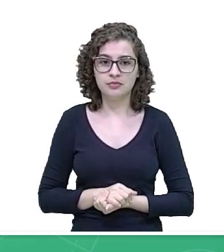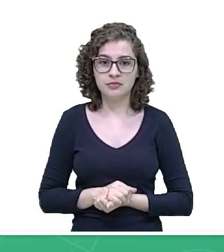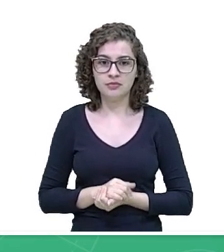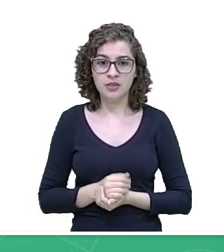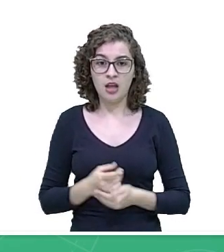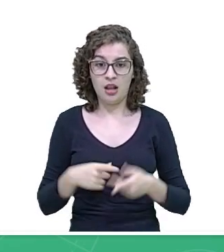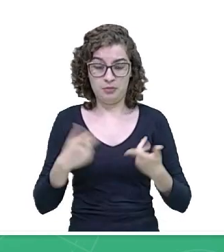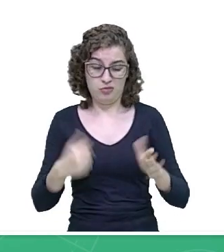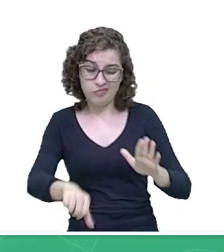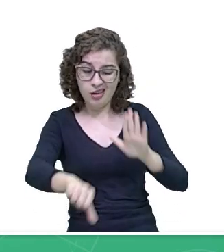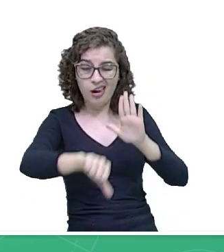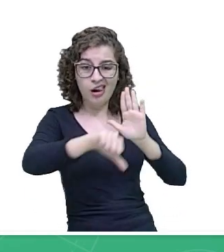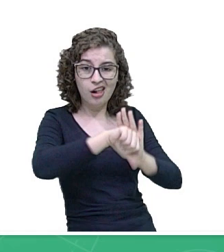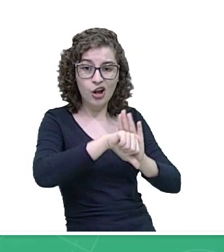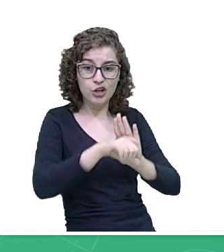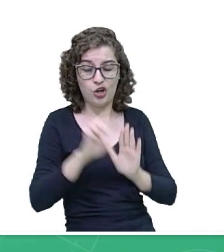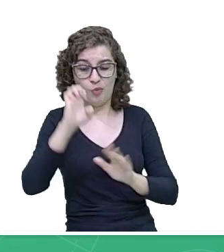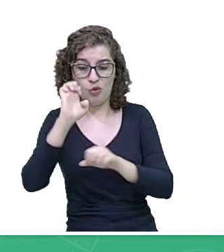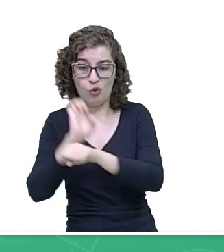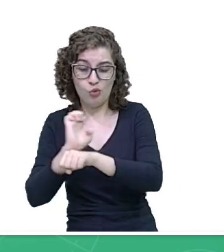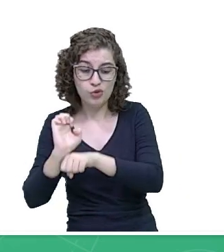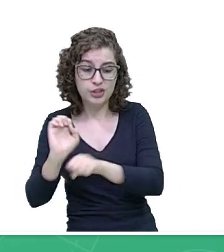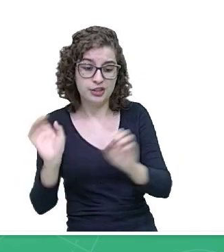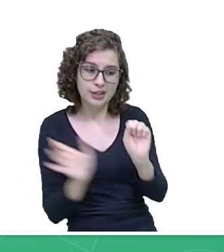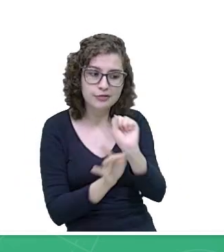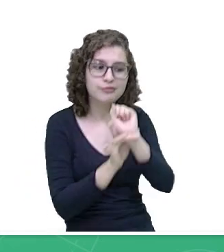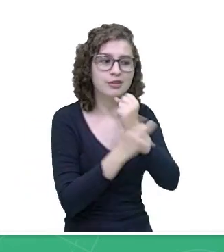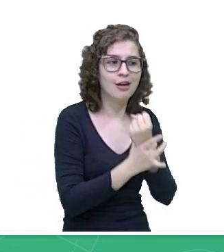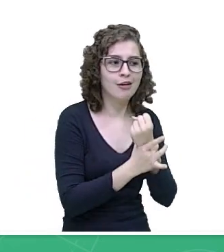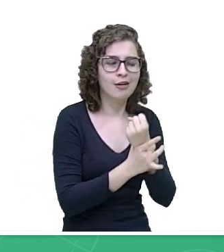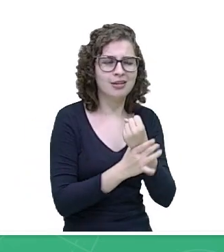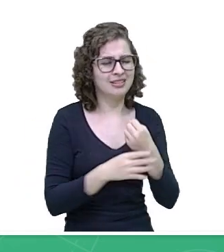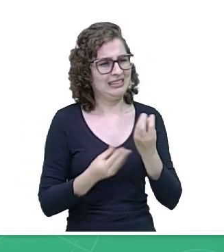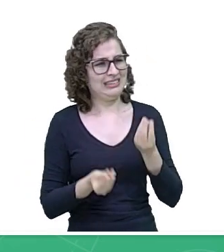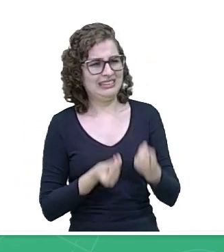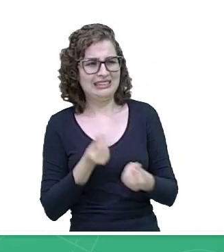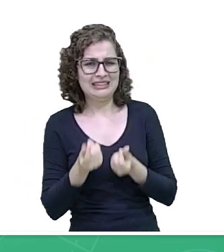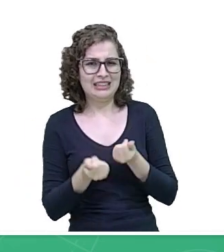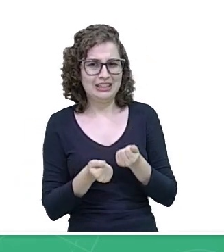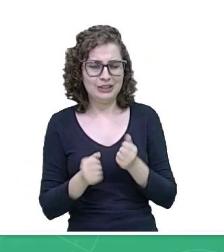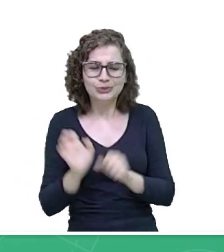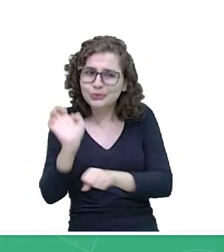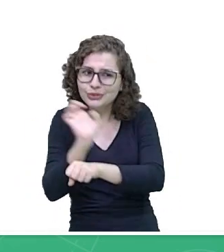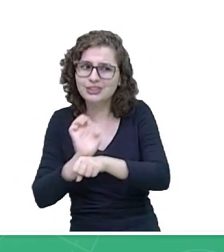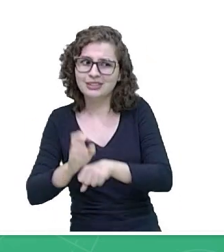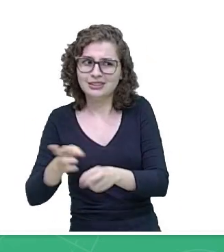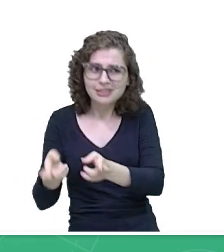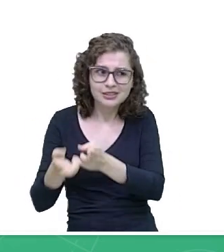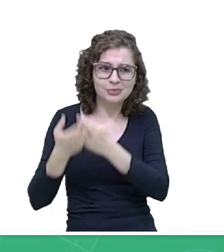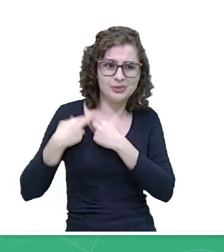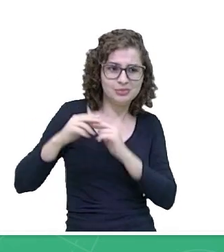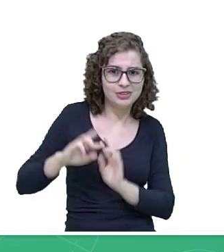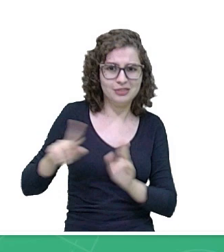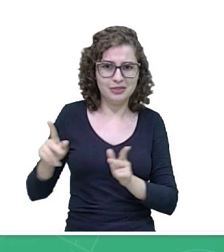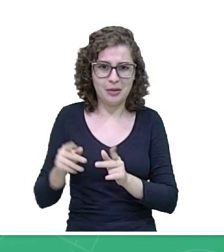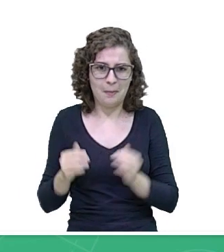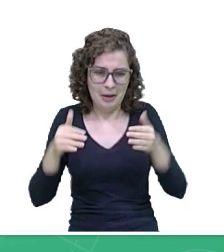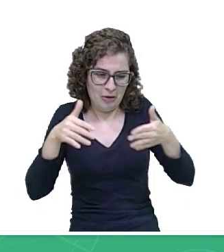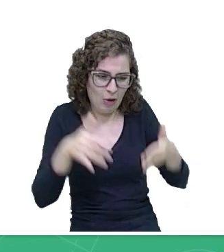sejam protegidos pelo Estado? Não é bem assim. O Estado tem responsabilidade, mas não que